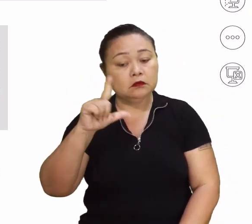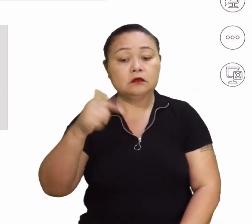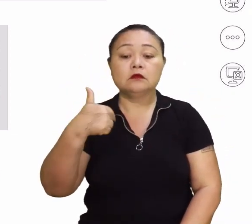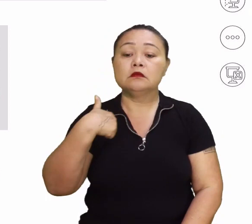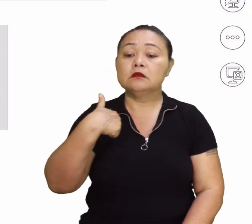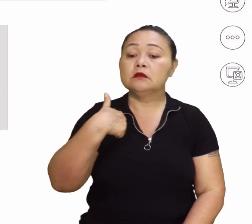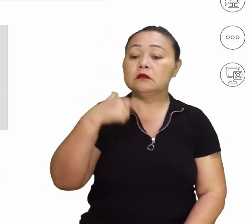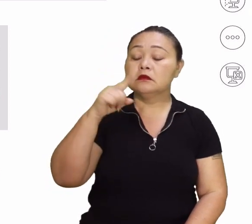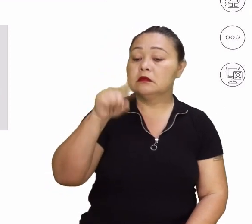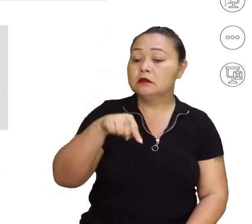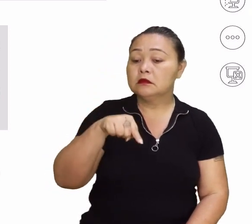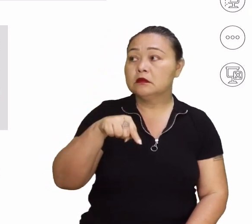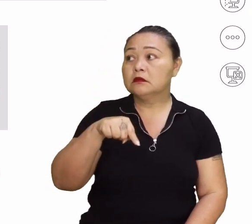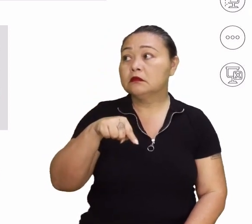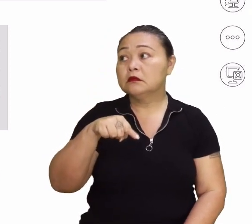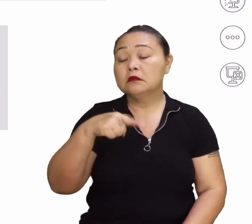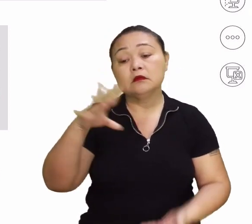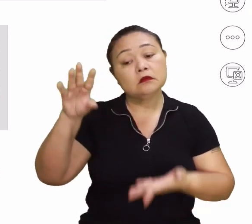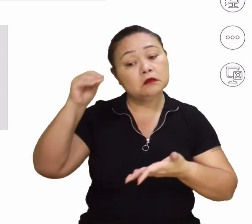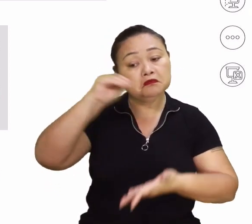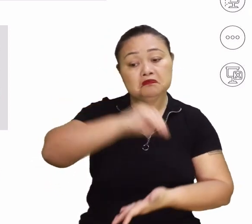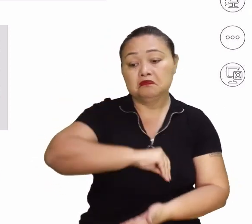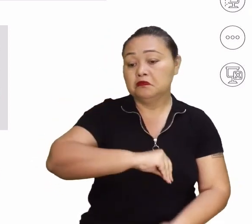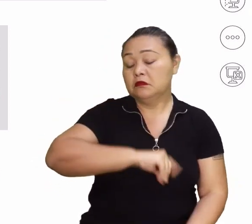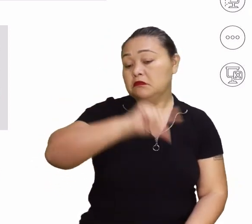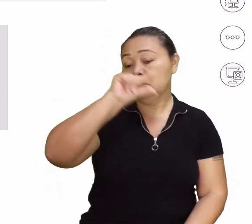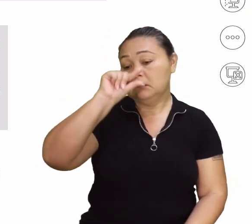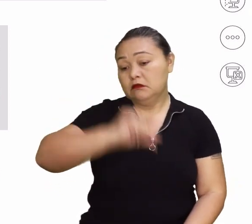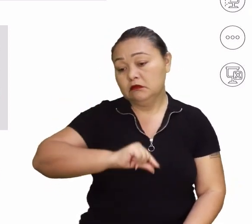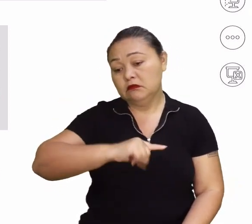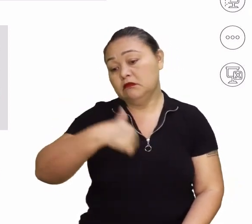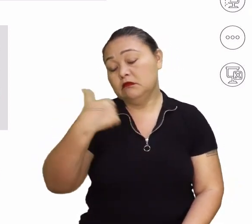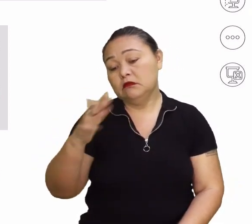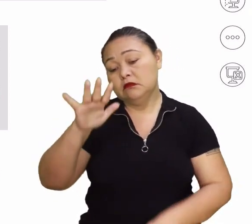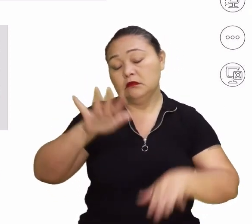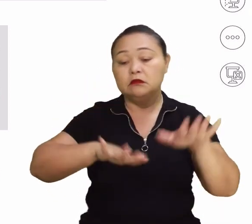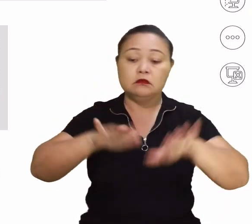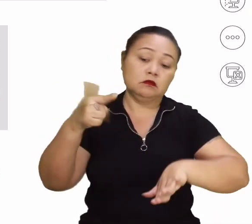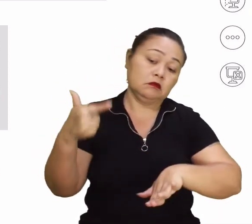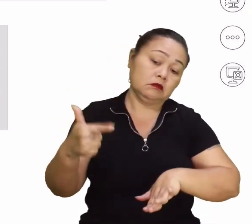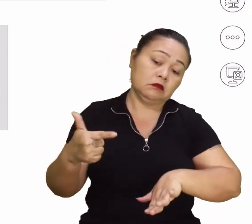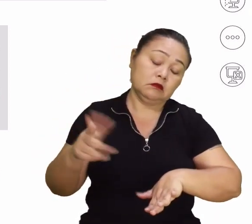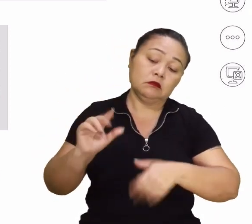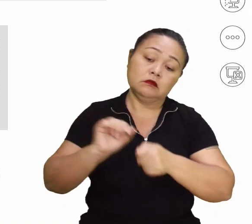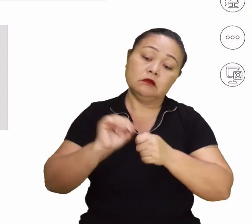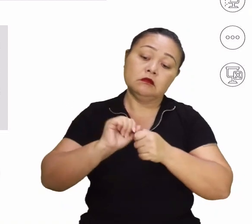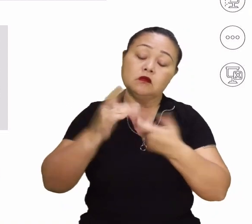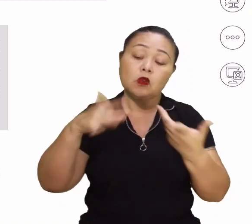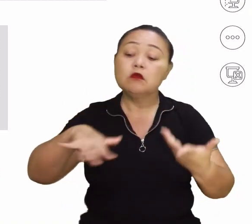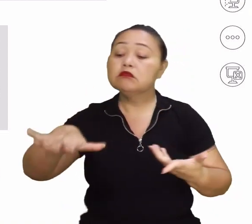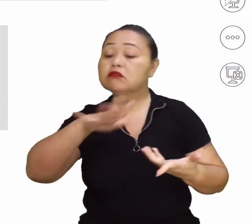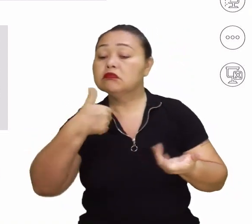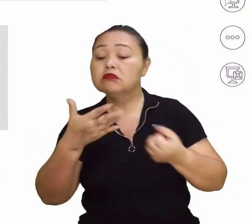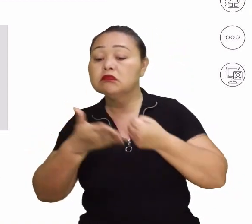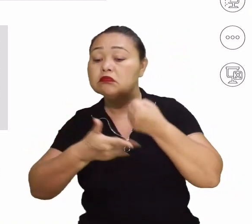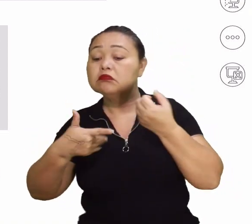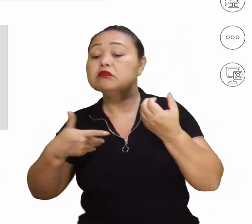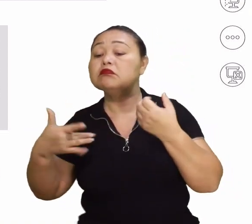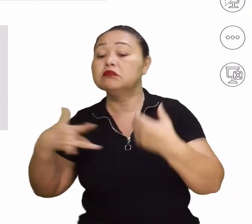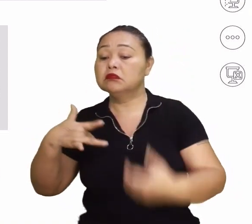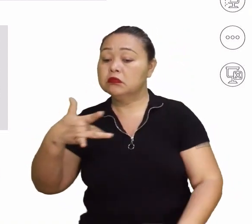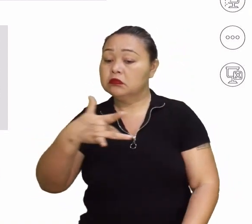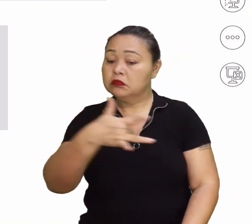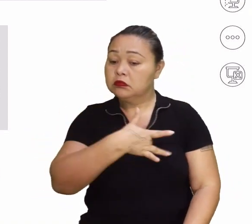terem boas remunerações, não tem, às vezes, serviços públicos básicos de